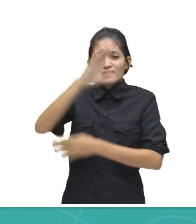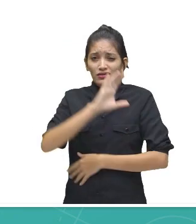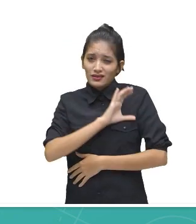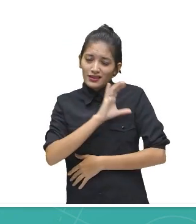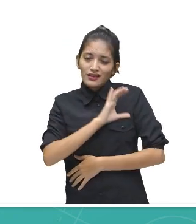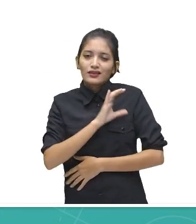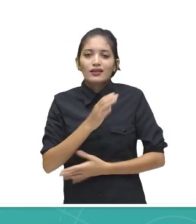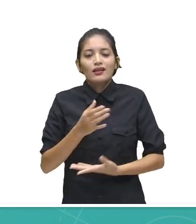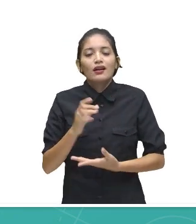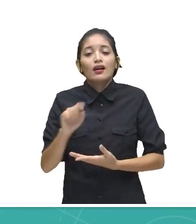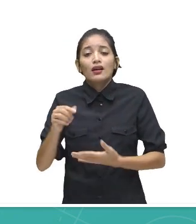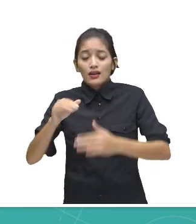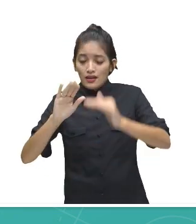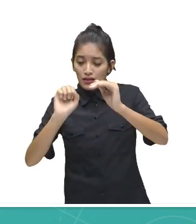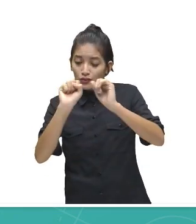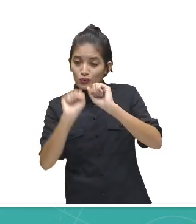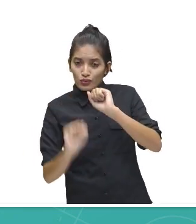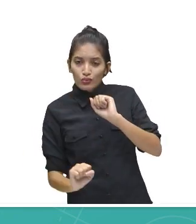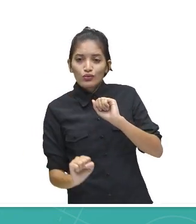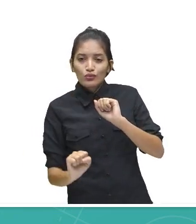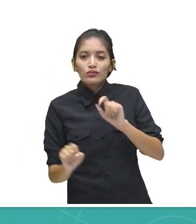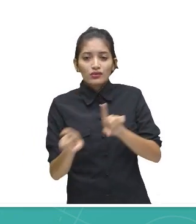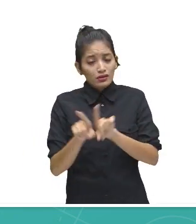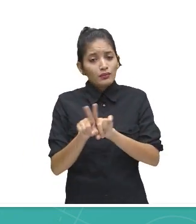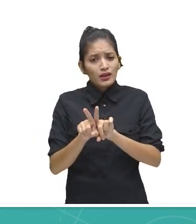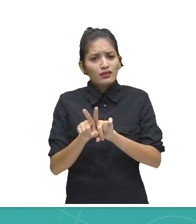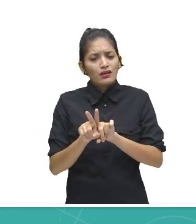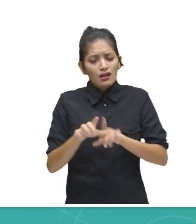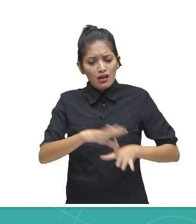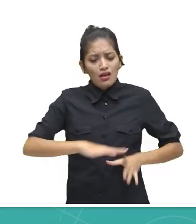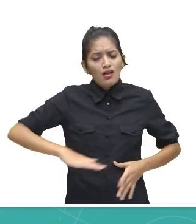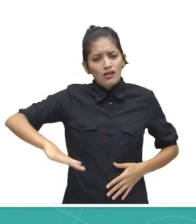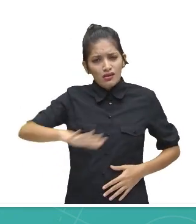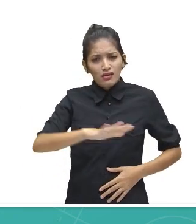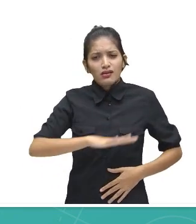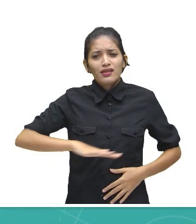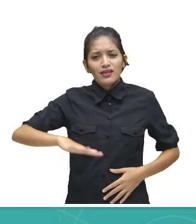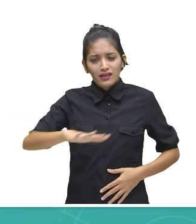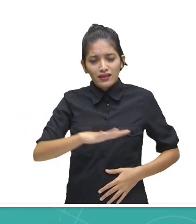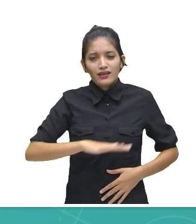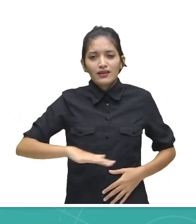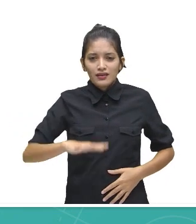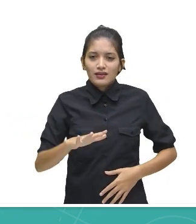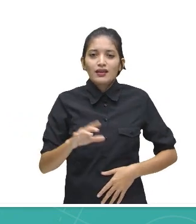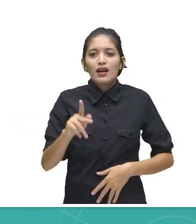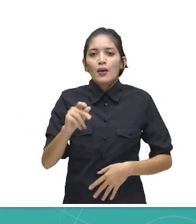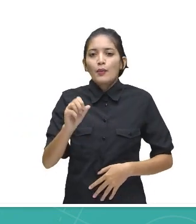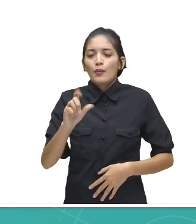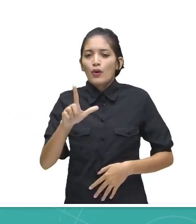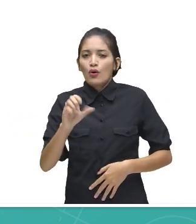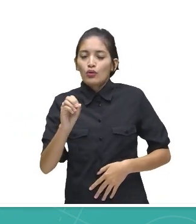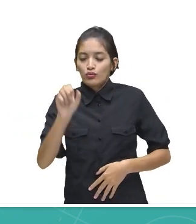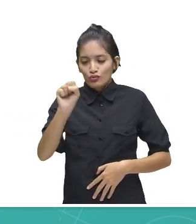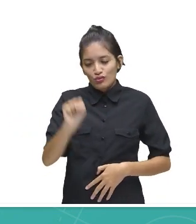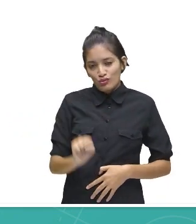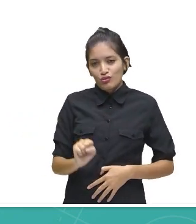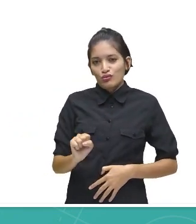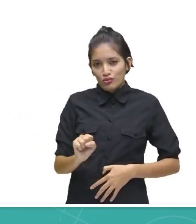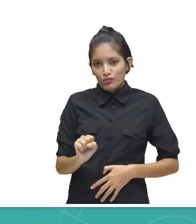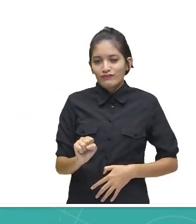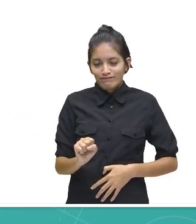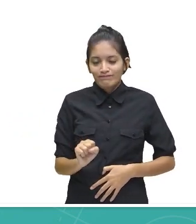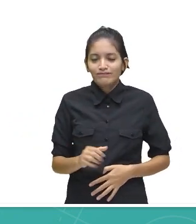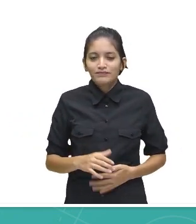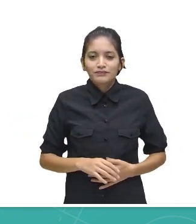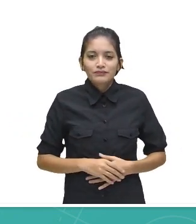né? E também do outro lado aqui a gente tem essa porção de terra gigantesca lá, né? No Polo Sul, que é onde fica a Antártida.